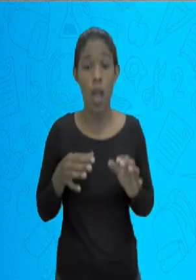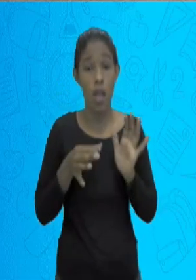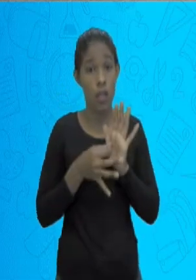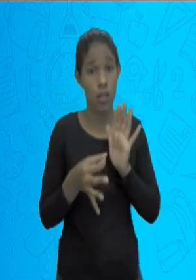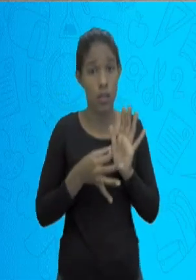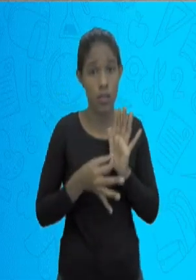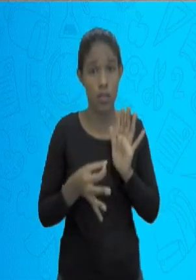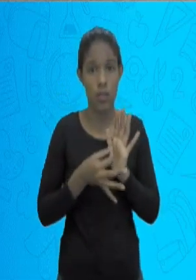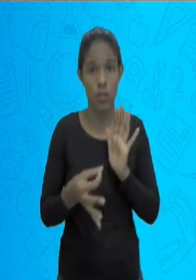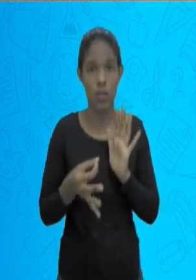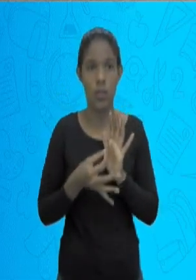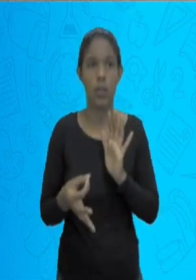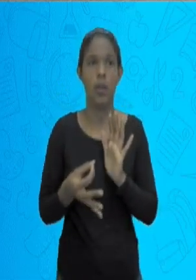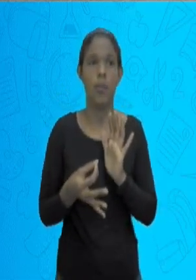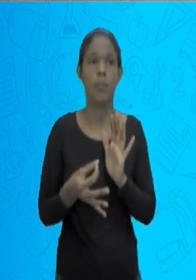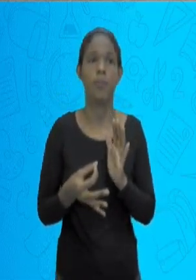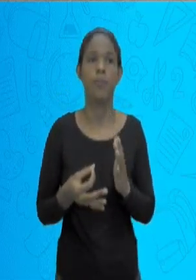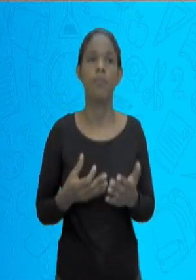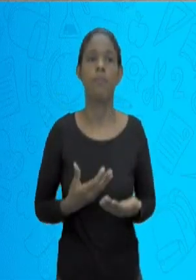dica: